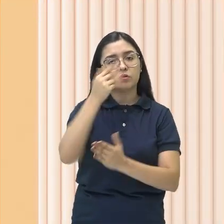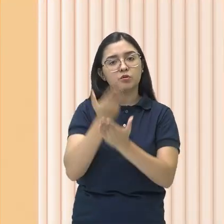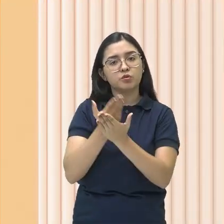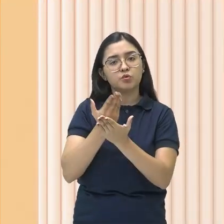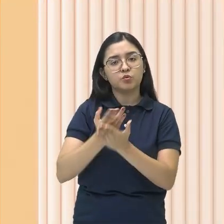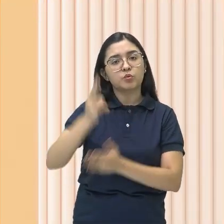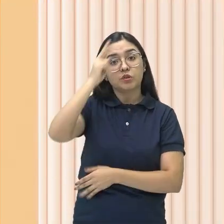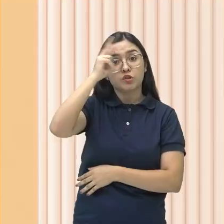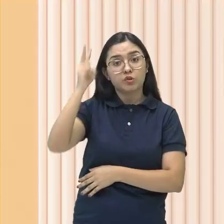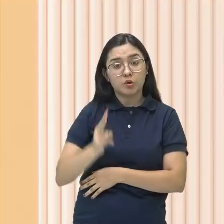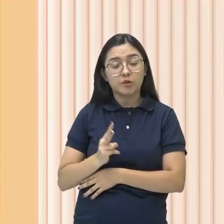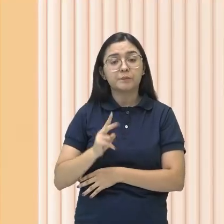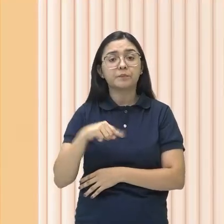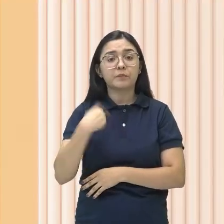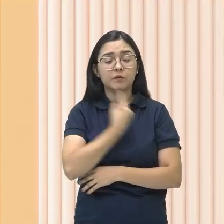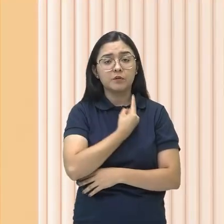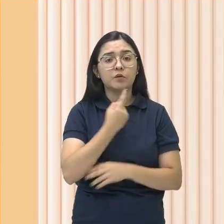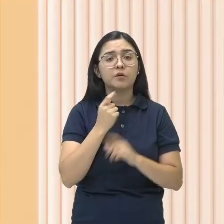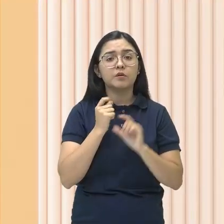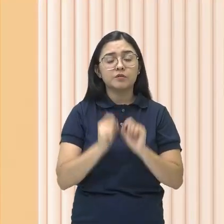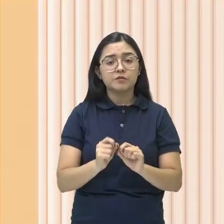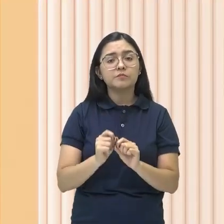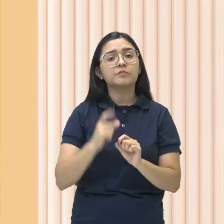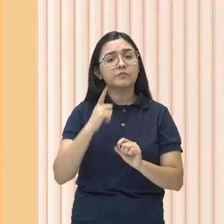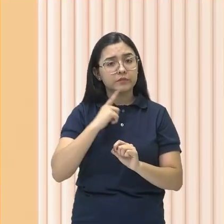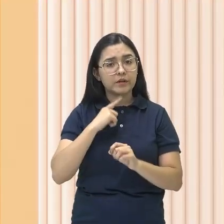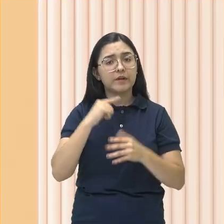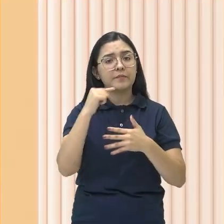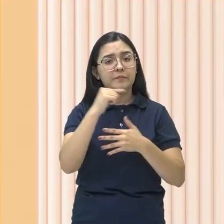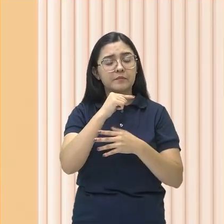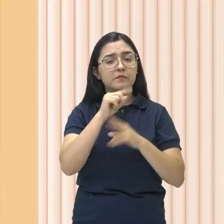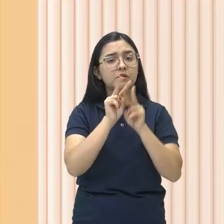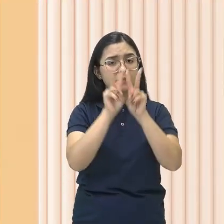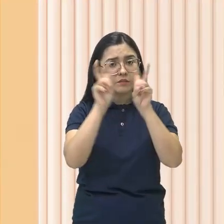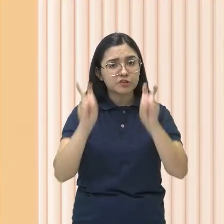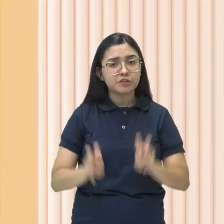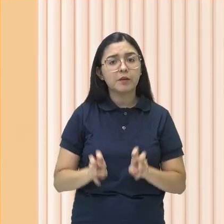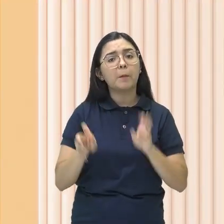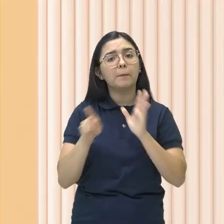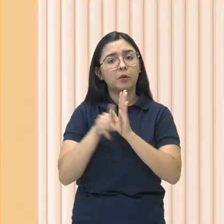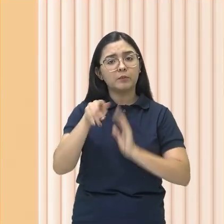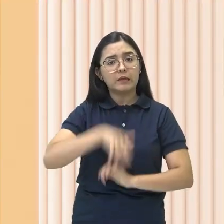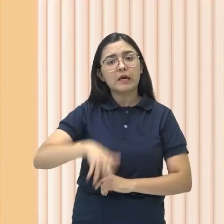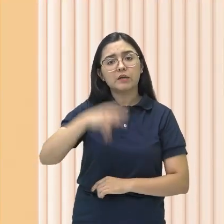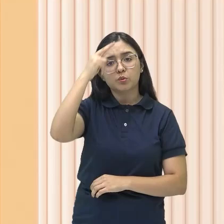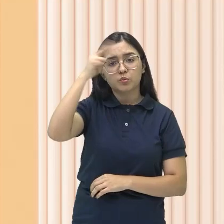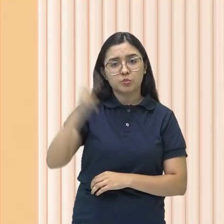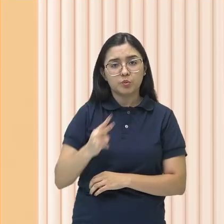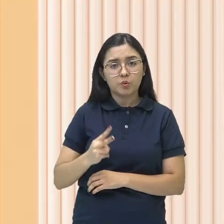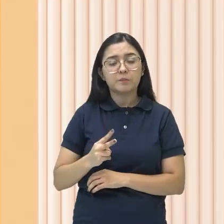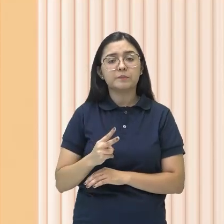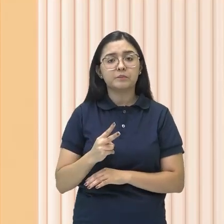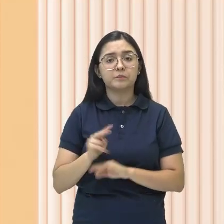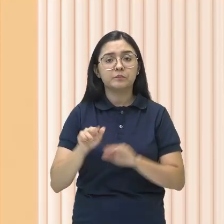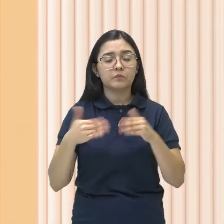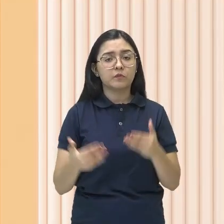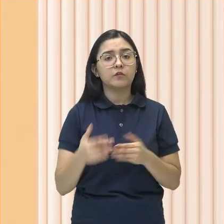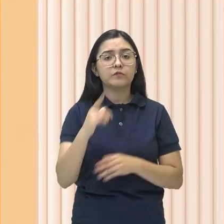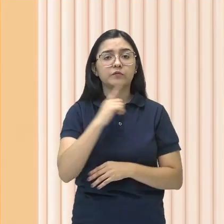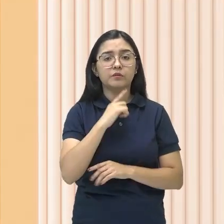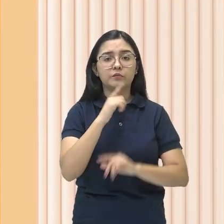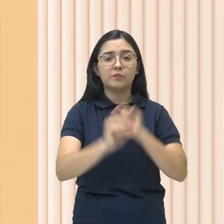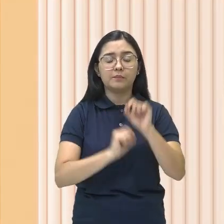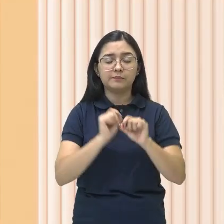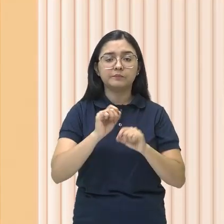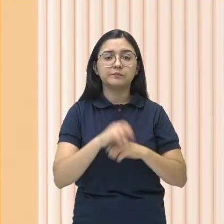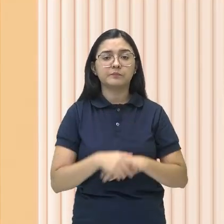história, a gente vê, estuda esses pontos, esses aspectos aí na história, né, que ali você vai ter, né,